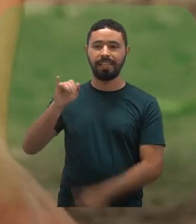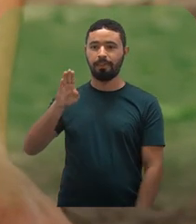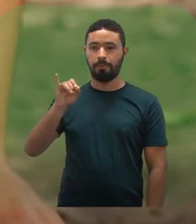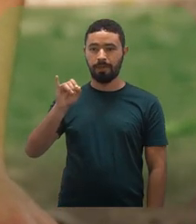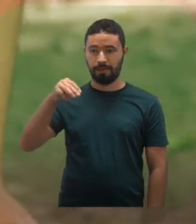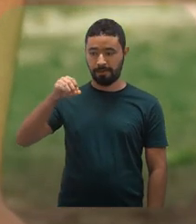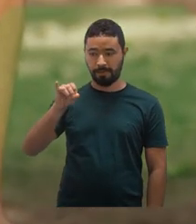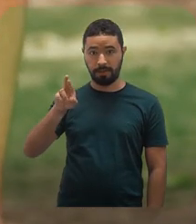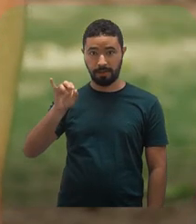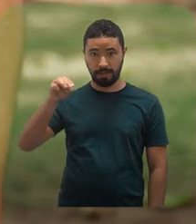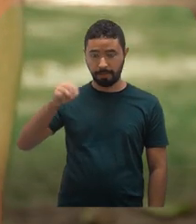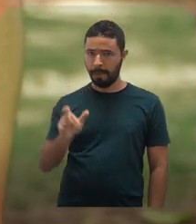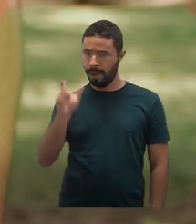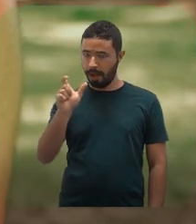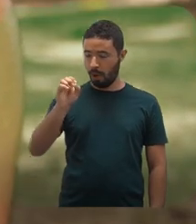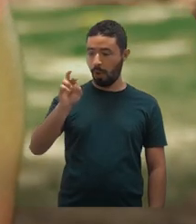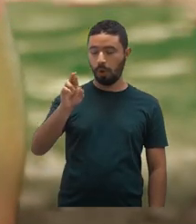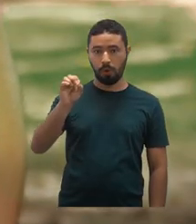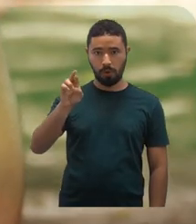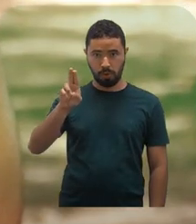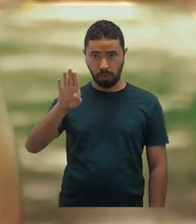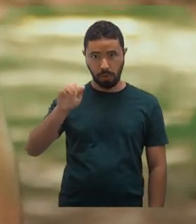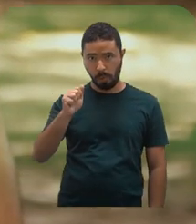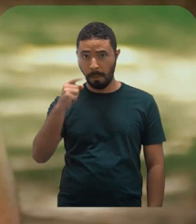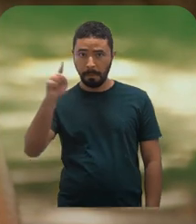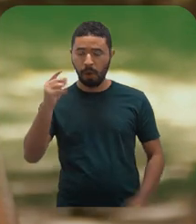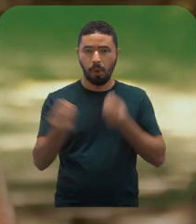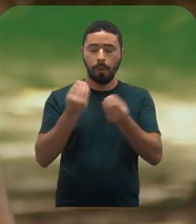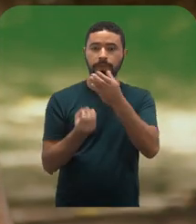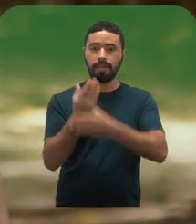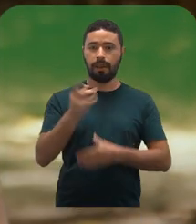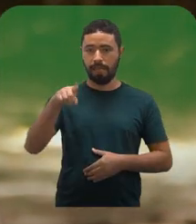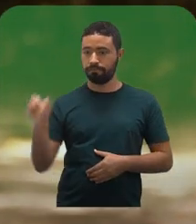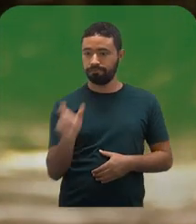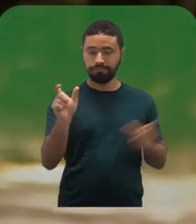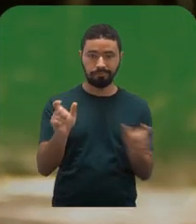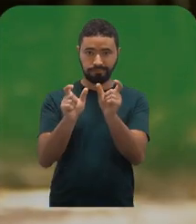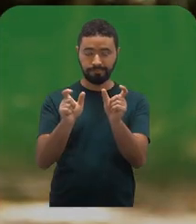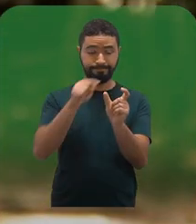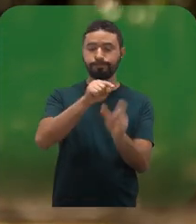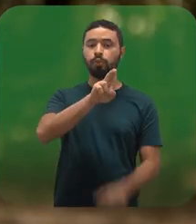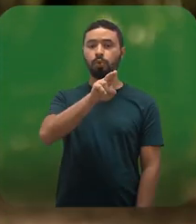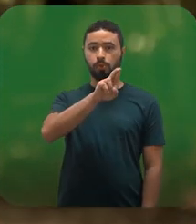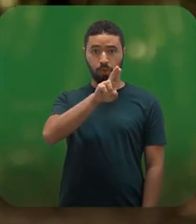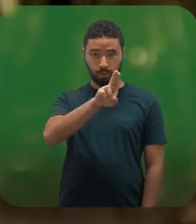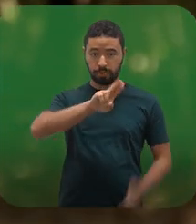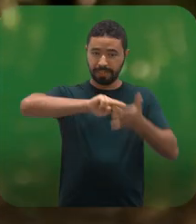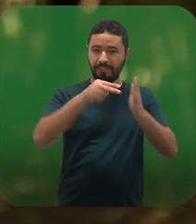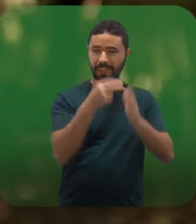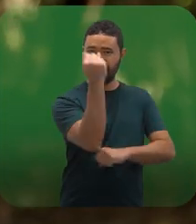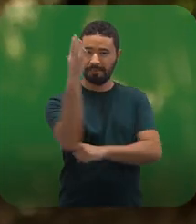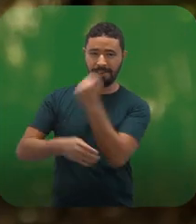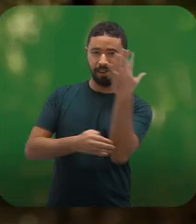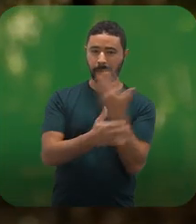palavra chucuru do Ororubá, vem da junção de duas palavras. Uru, que é um pássaro da mata,